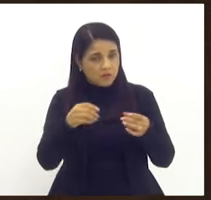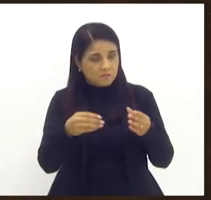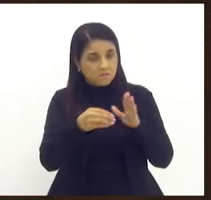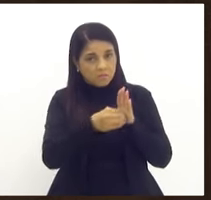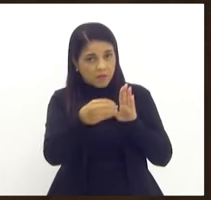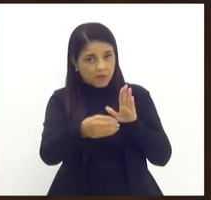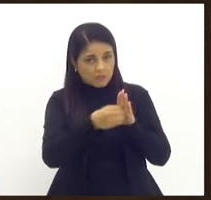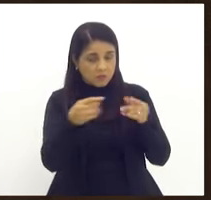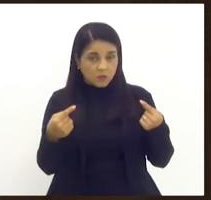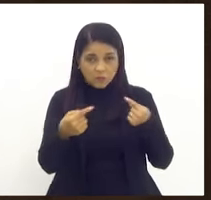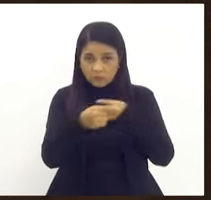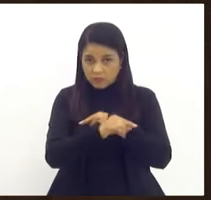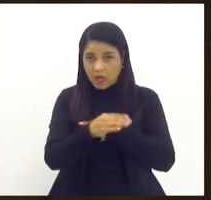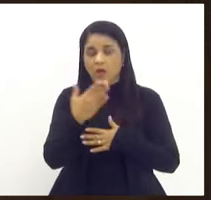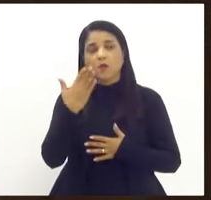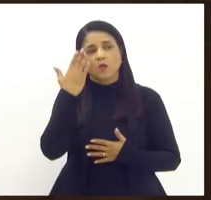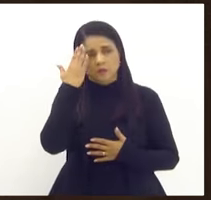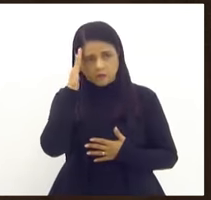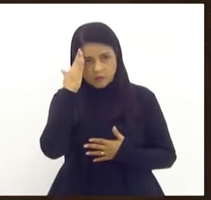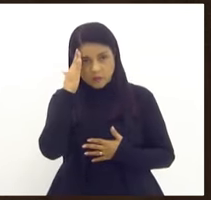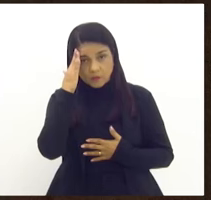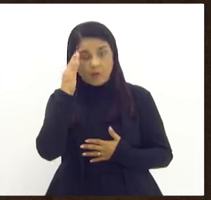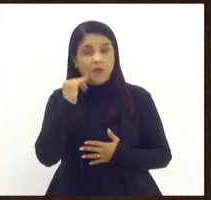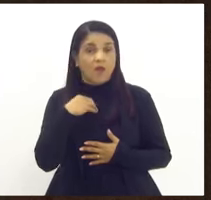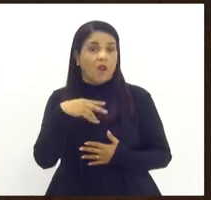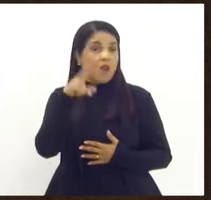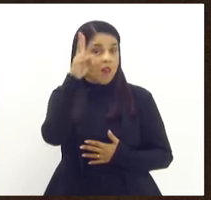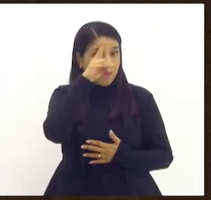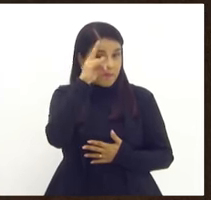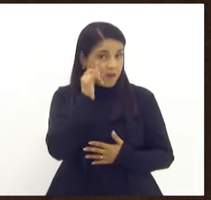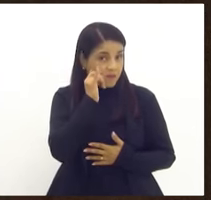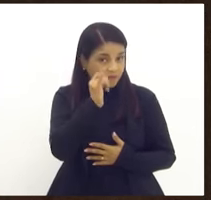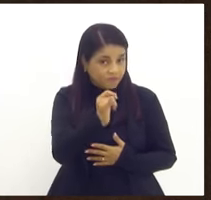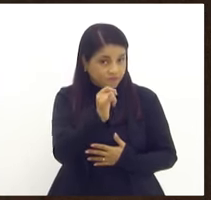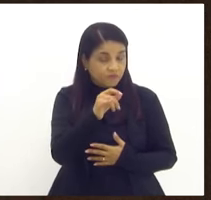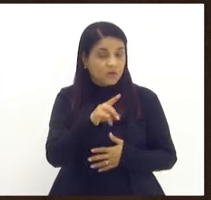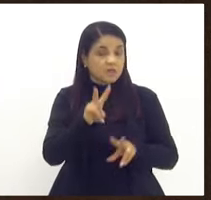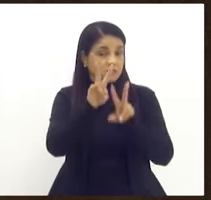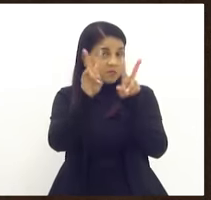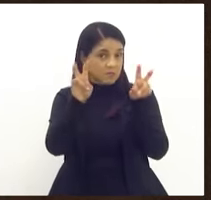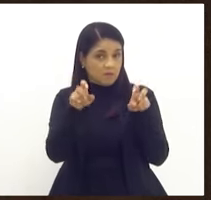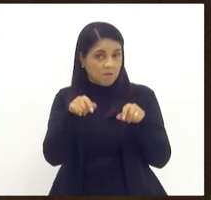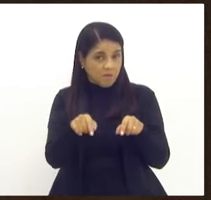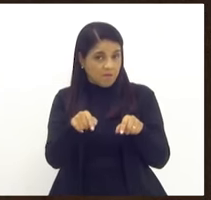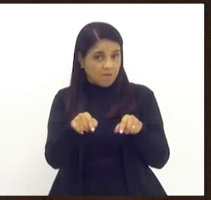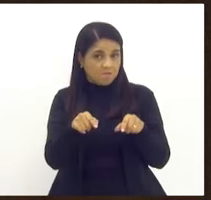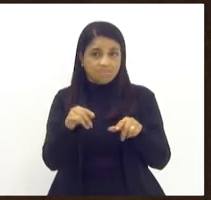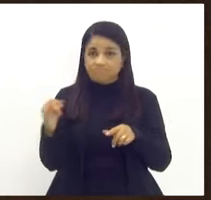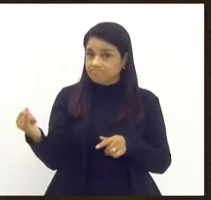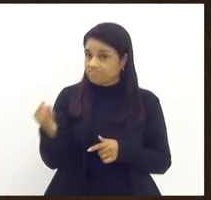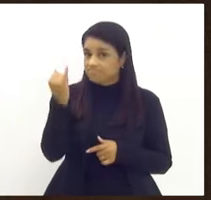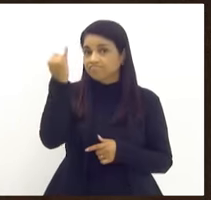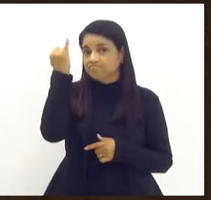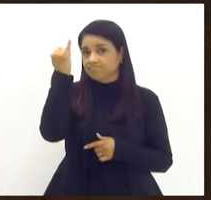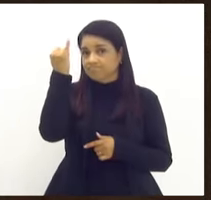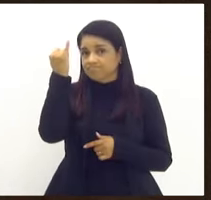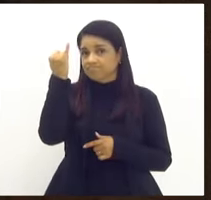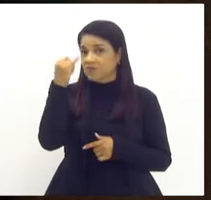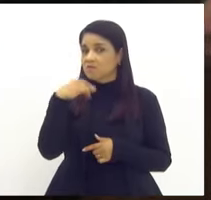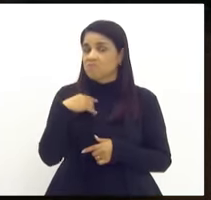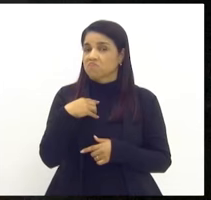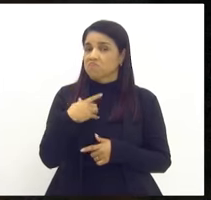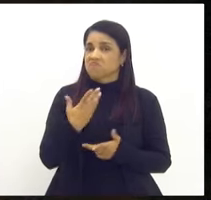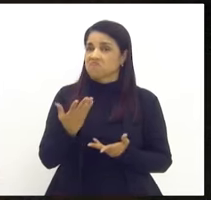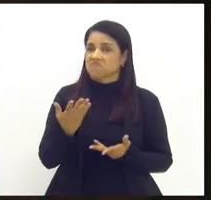e a gente até entende mas eu só quero lembrar que essa matéria ela é uma matéria excepcional eu acho que não vai demorar